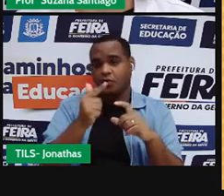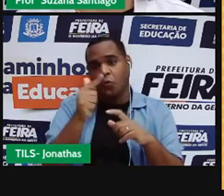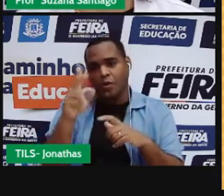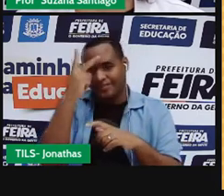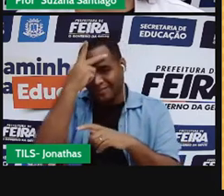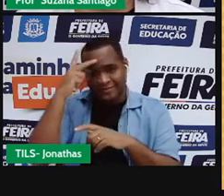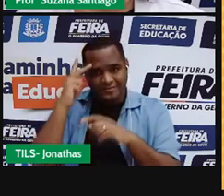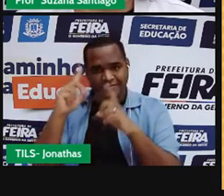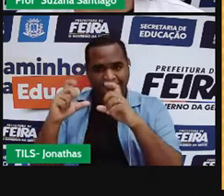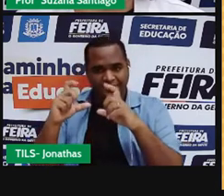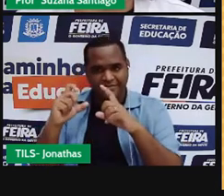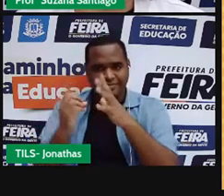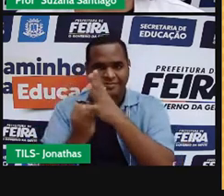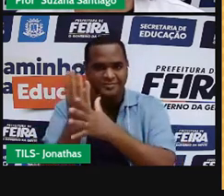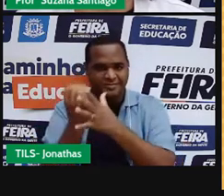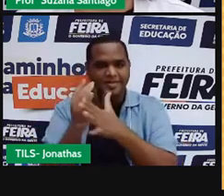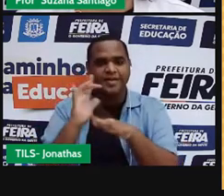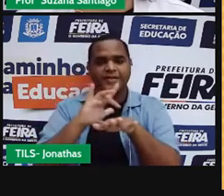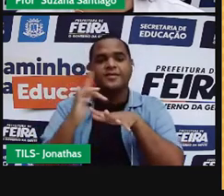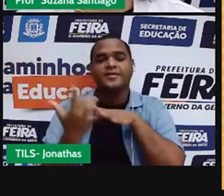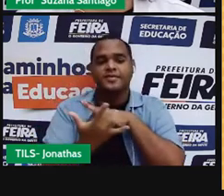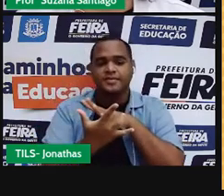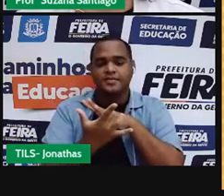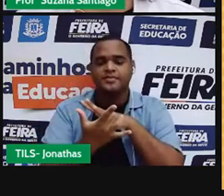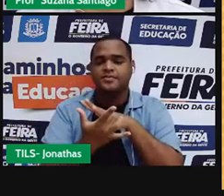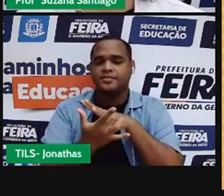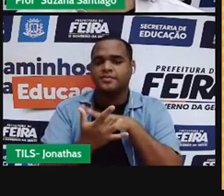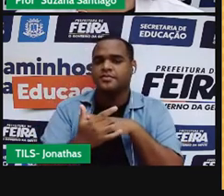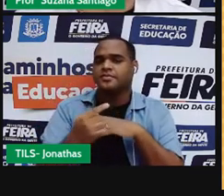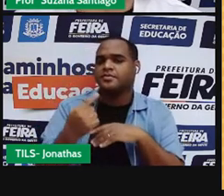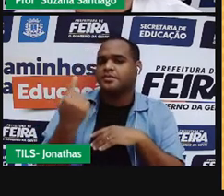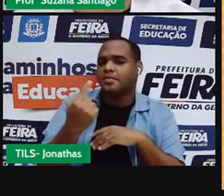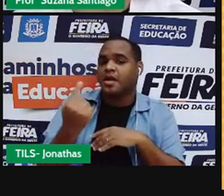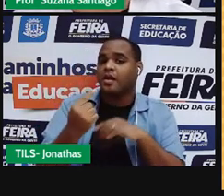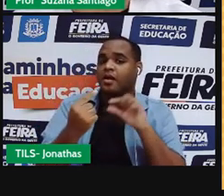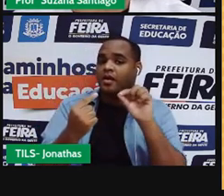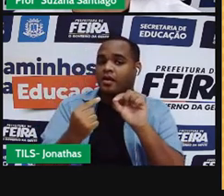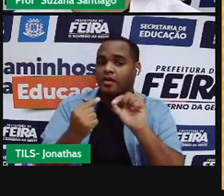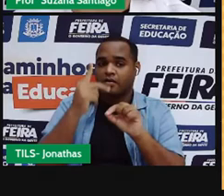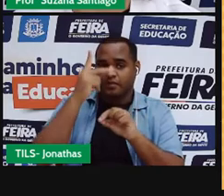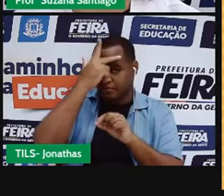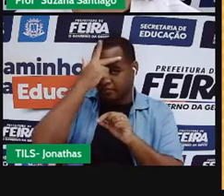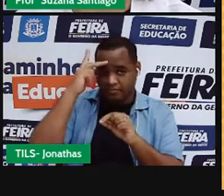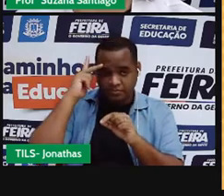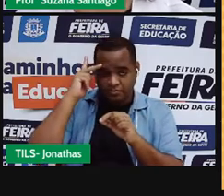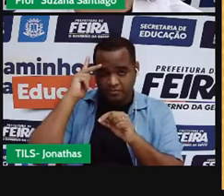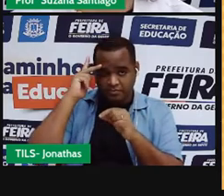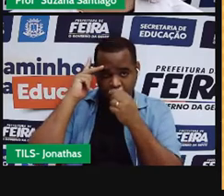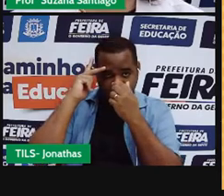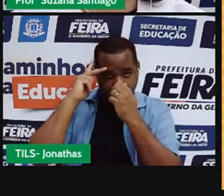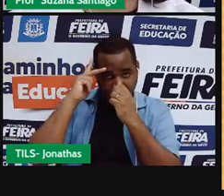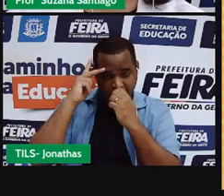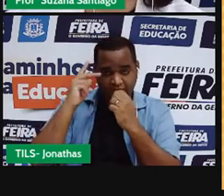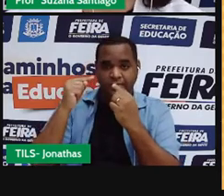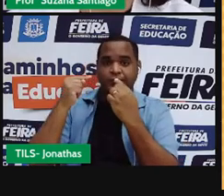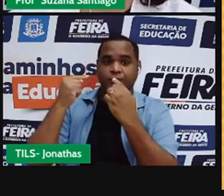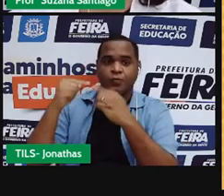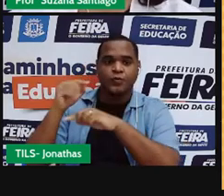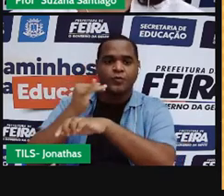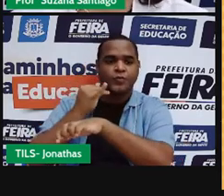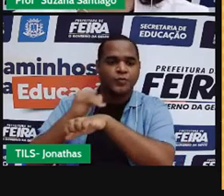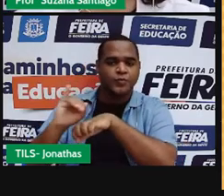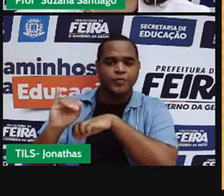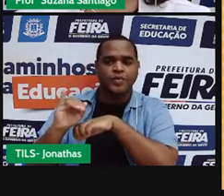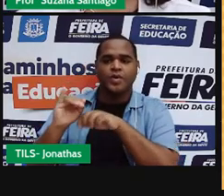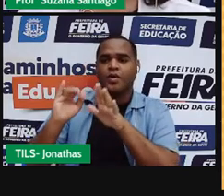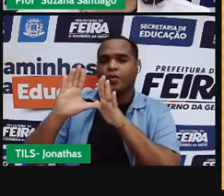pessoa nas redes sociais, primeiro dizendo que aquela pessoa ali tinha aplicado um golpe nela, furtado uma